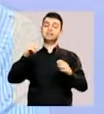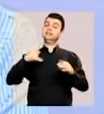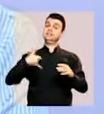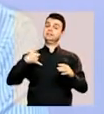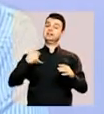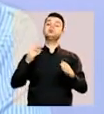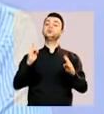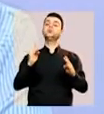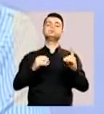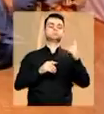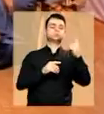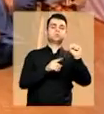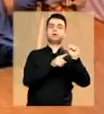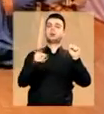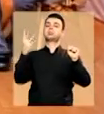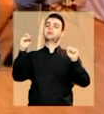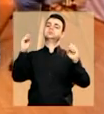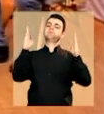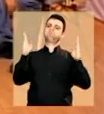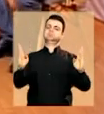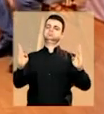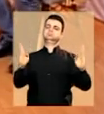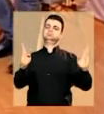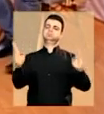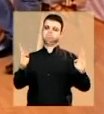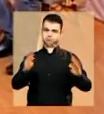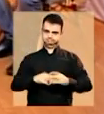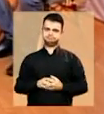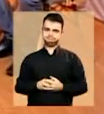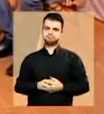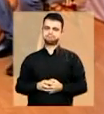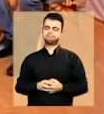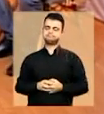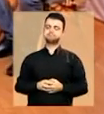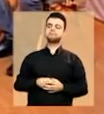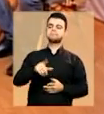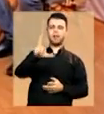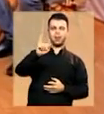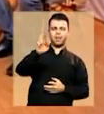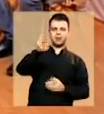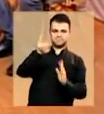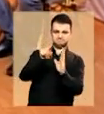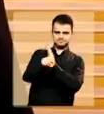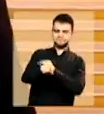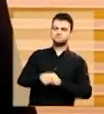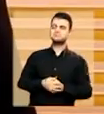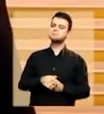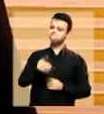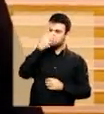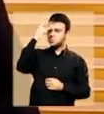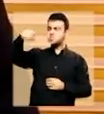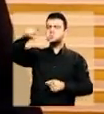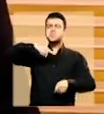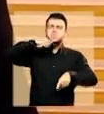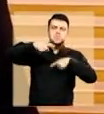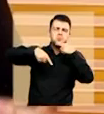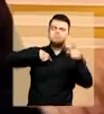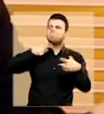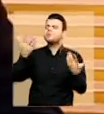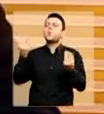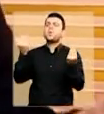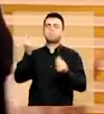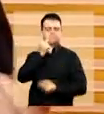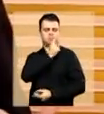18 a 30. Sim. Ô Lara, com relação, às vezes alguma pessoa tem dúvida, ao estudar lá o colegial nosso